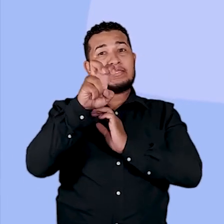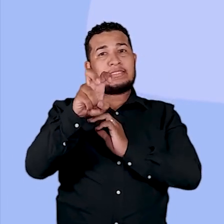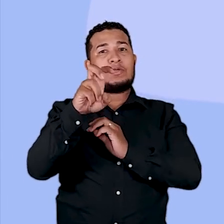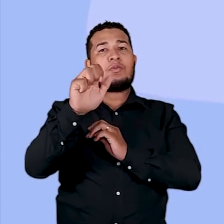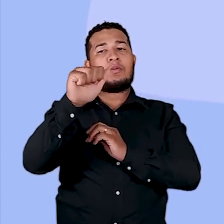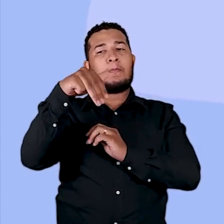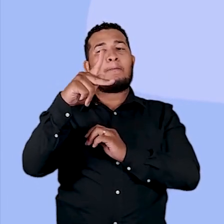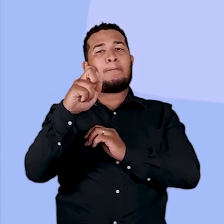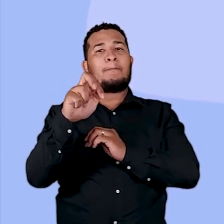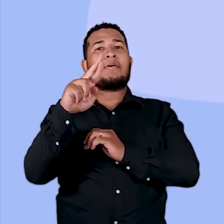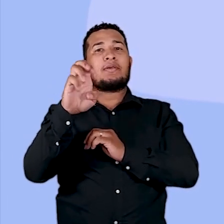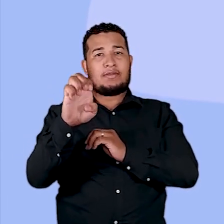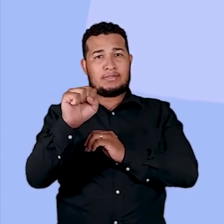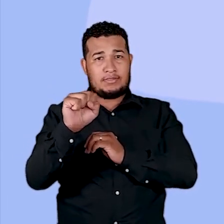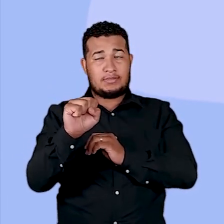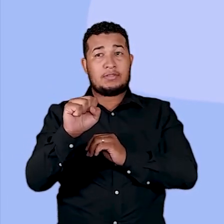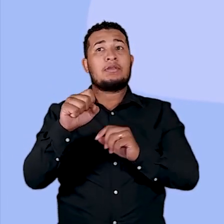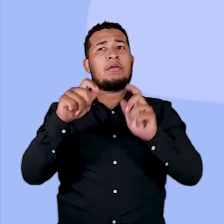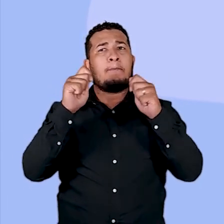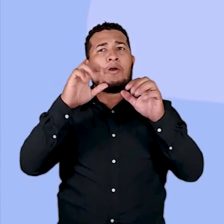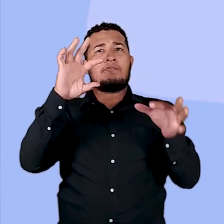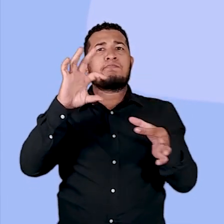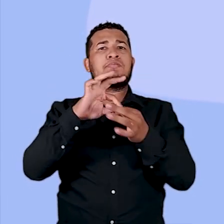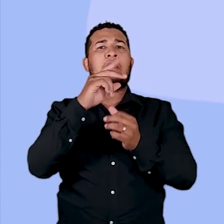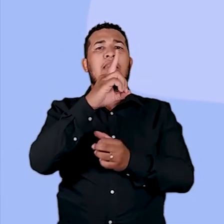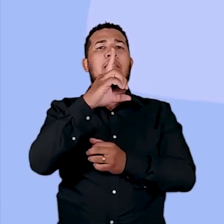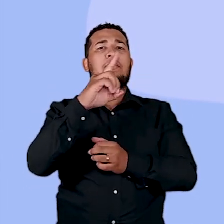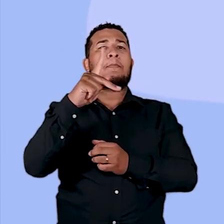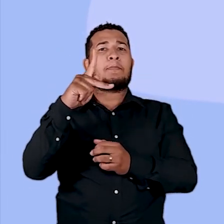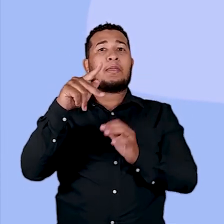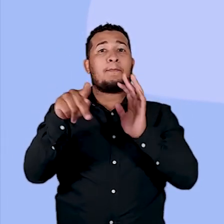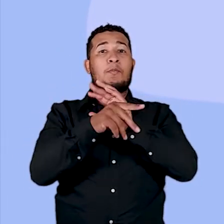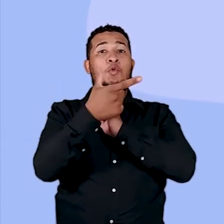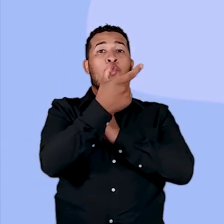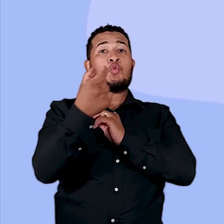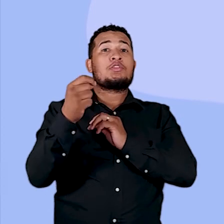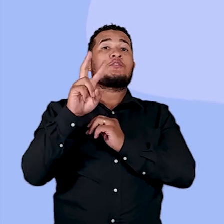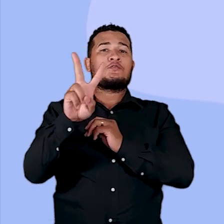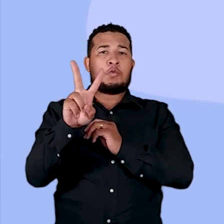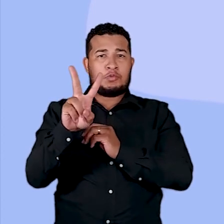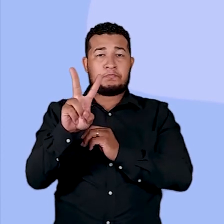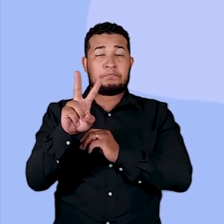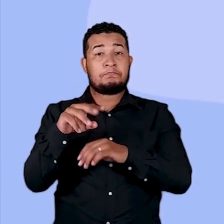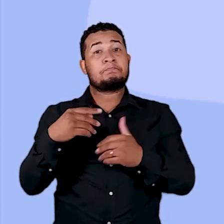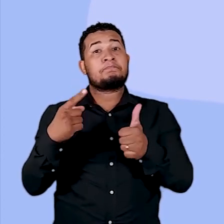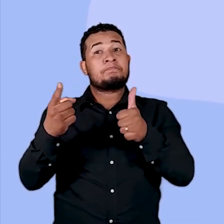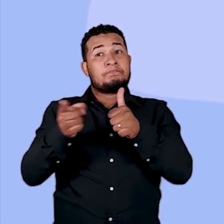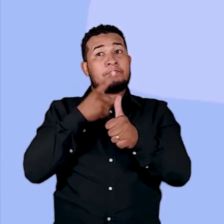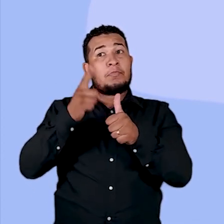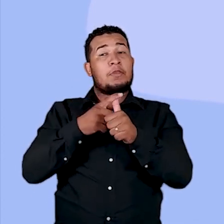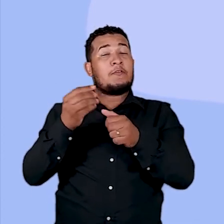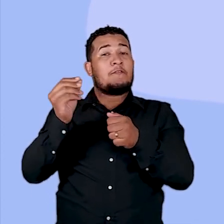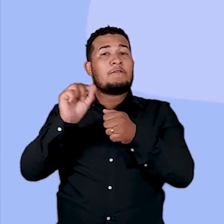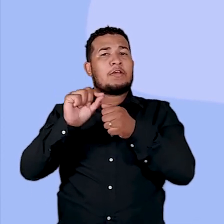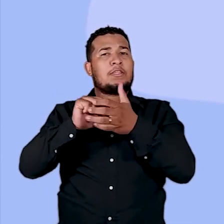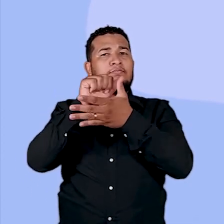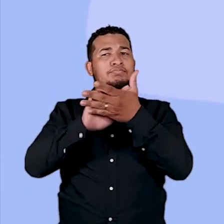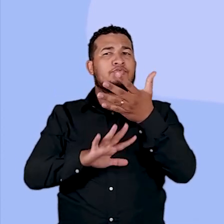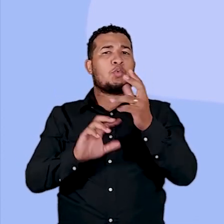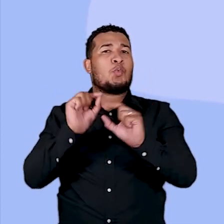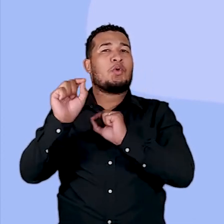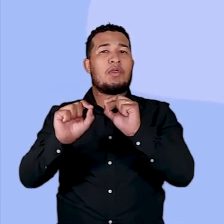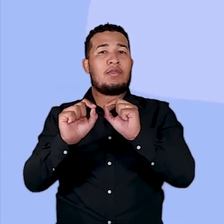de 5 amperes e seja submetido aí por uma DDP de 200 volts? Então a primeira coisa que a gente faz quando vai resolver